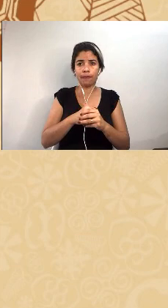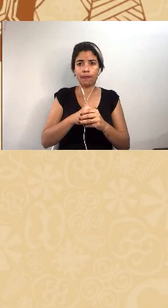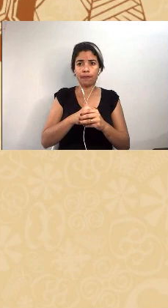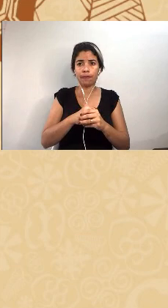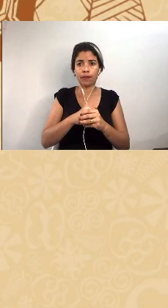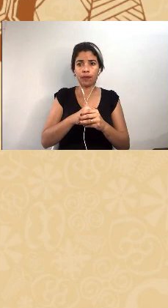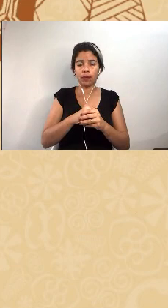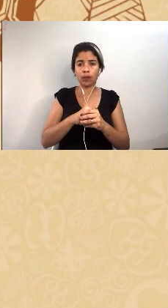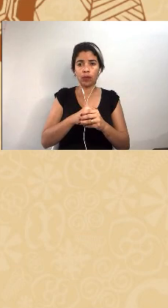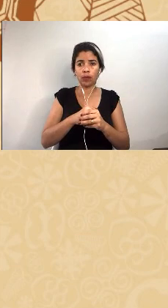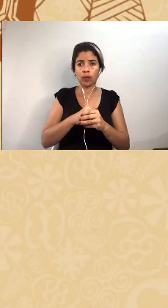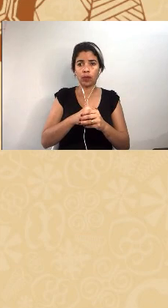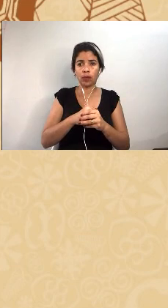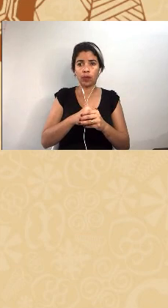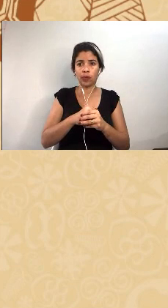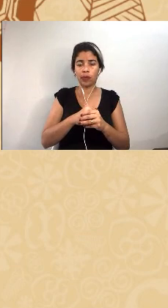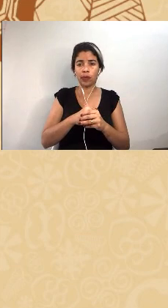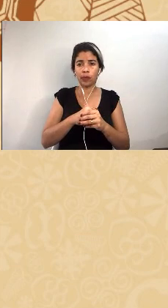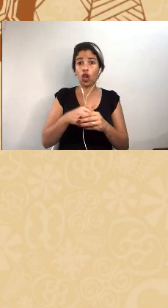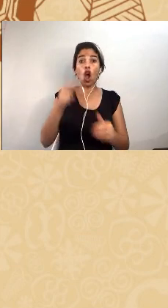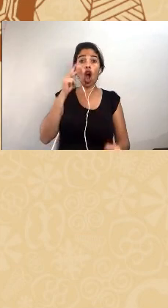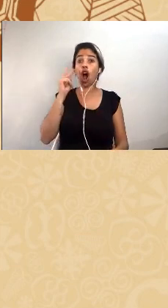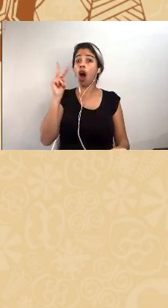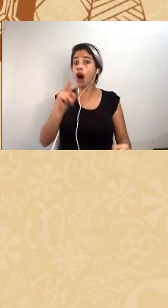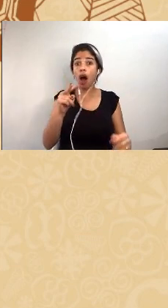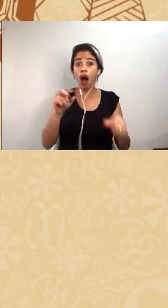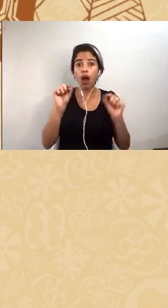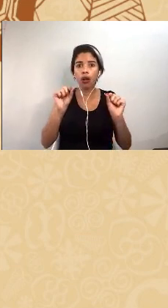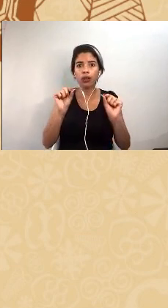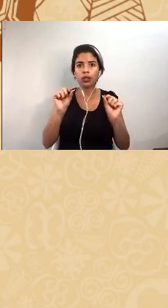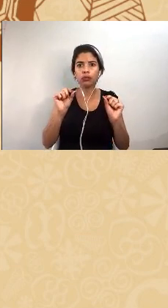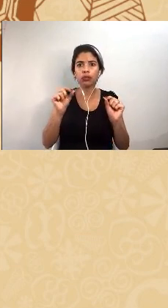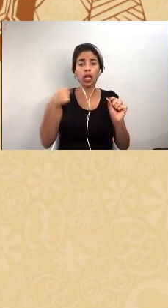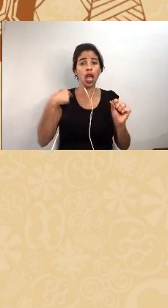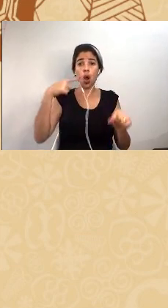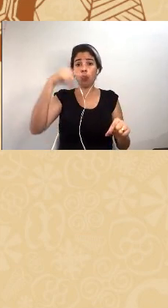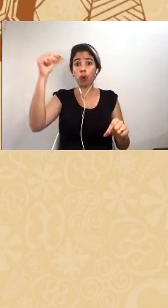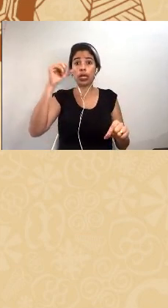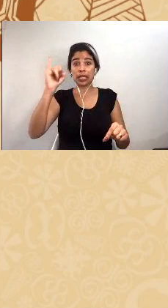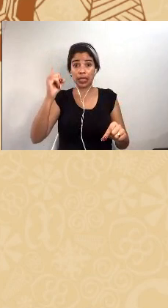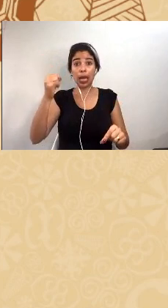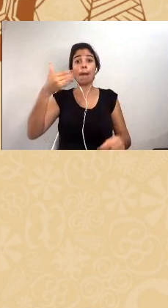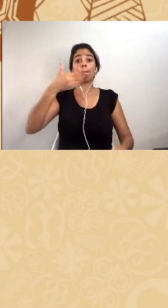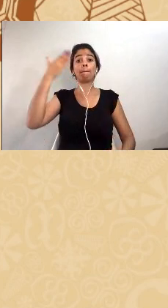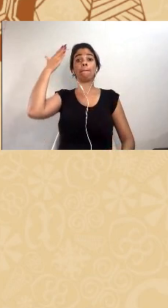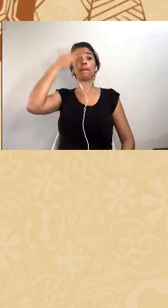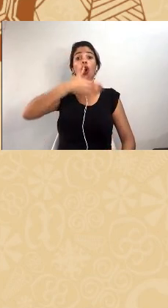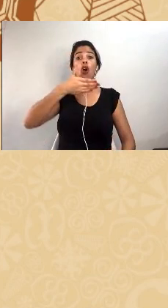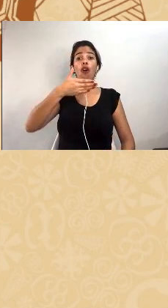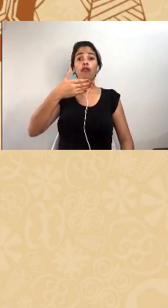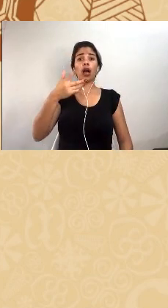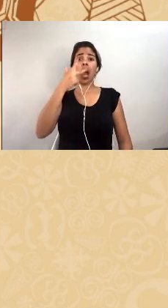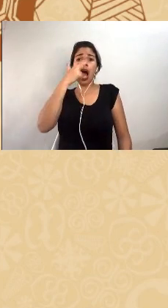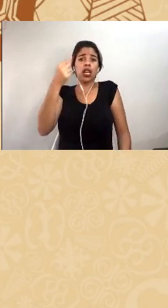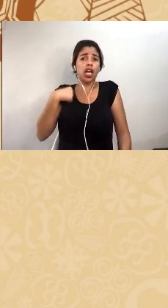É, tá achando... Ó, olha isso. Agora só vou poder sair quando ele confirmar. Ele acha que eu tô mentindo.